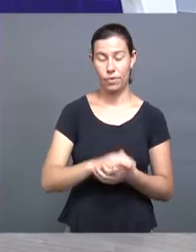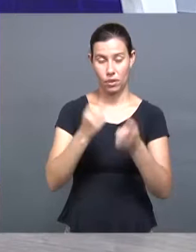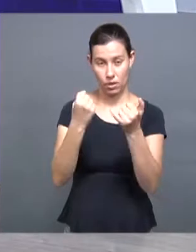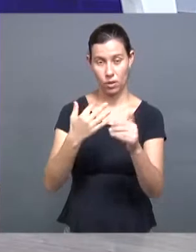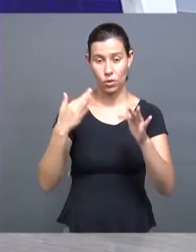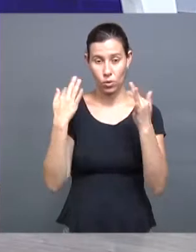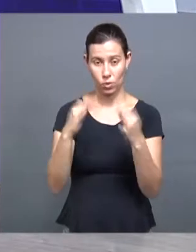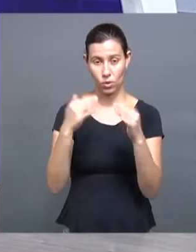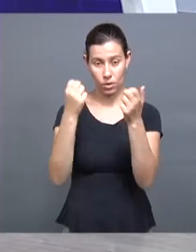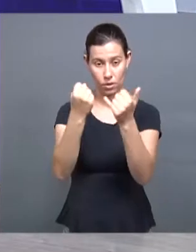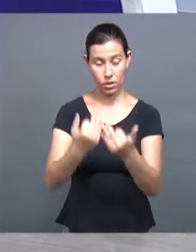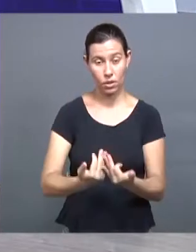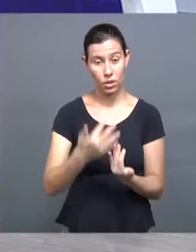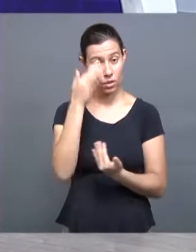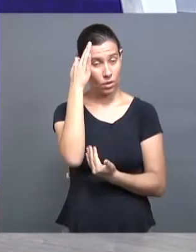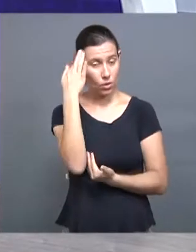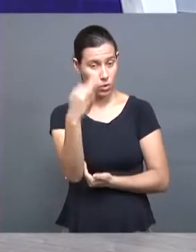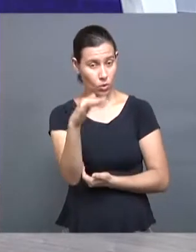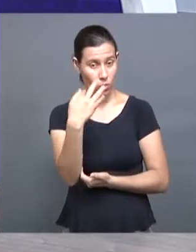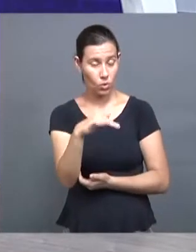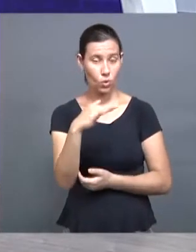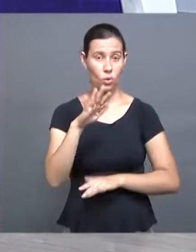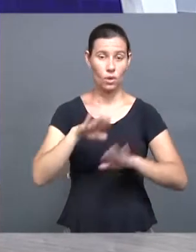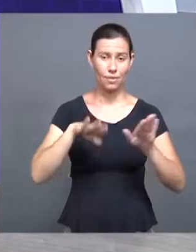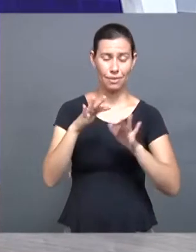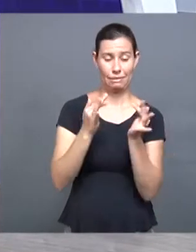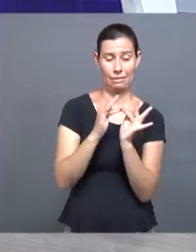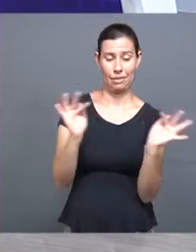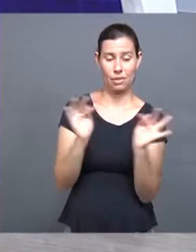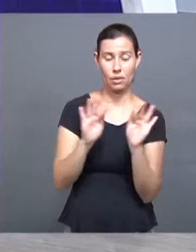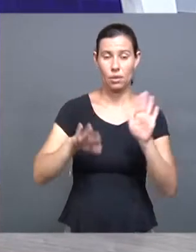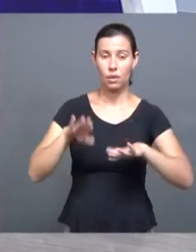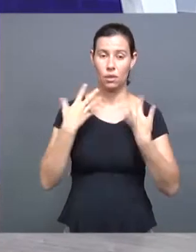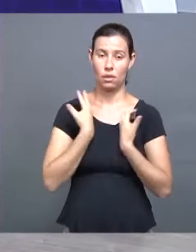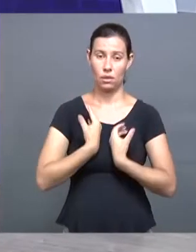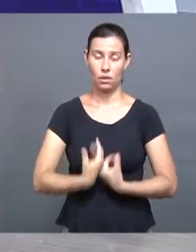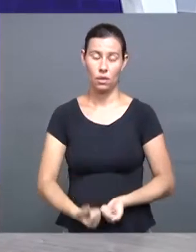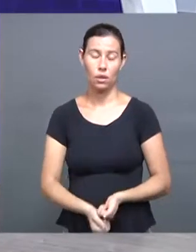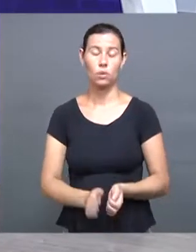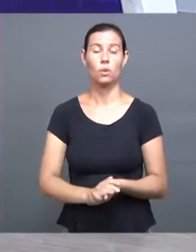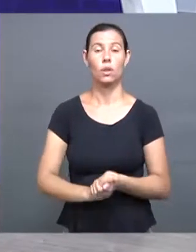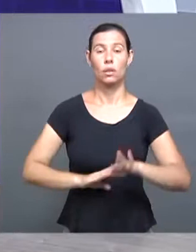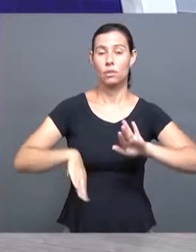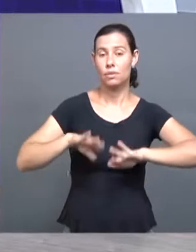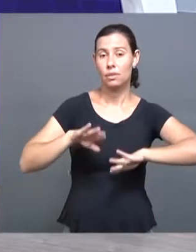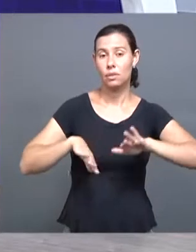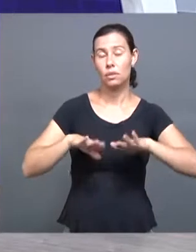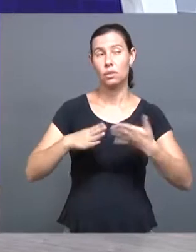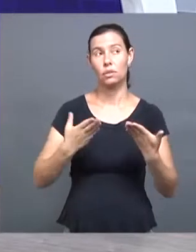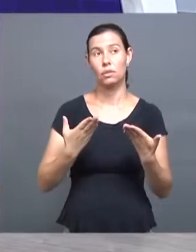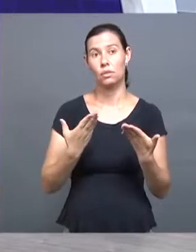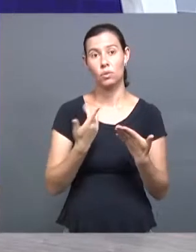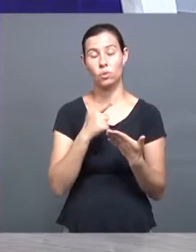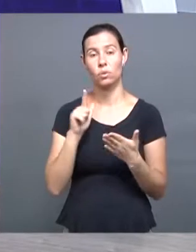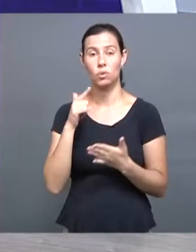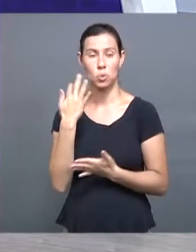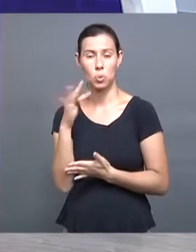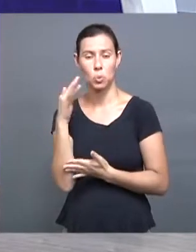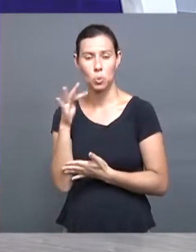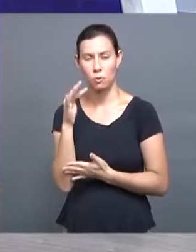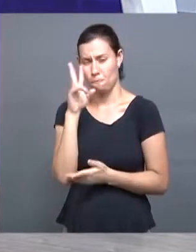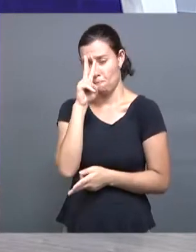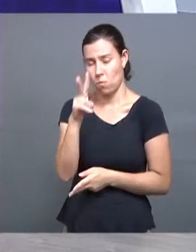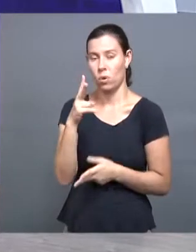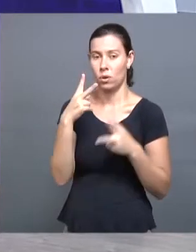diferenciar o que é uma dor de cabeça, talvez simples devido a um cansaço, e uma dor de cabeça, por exemplo, mais intensa